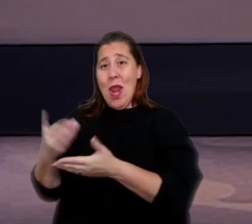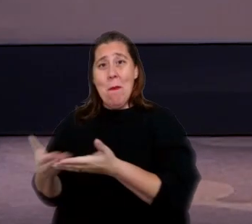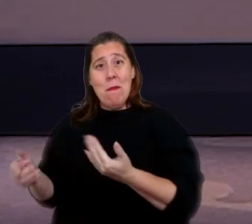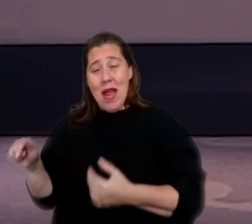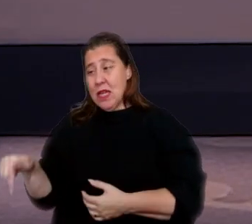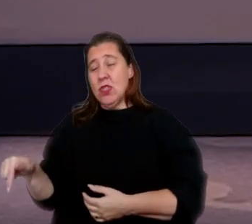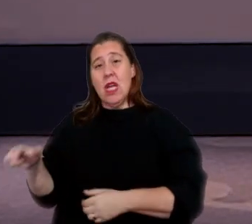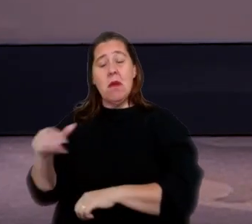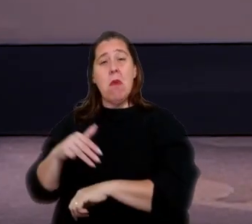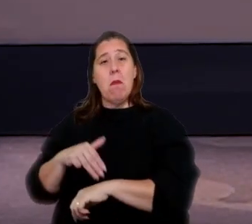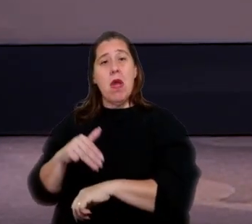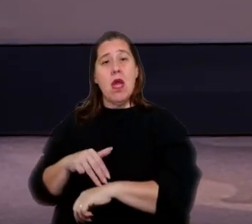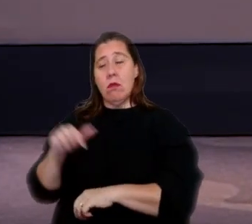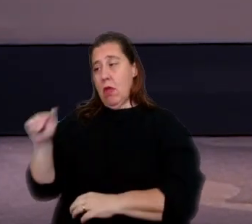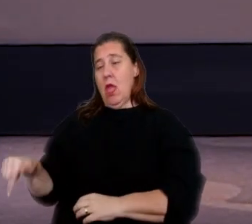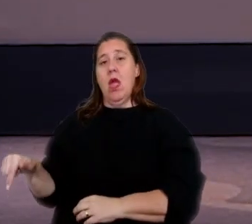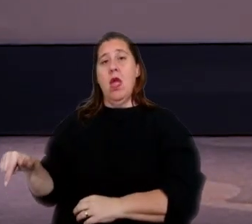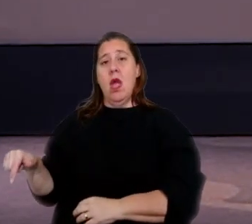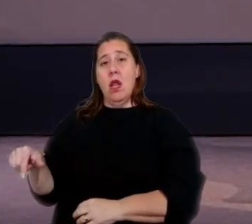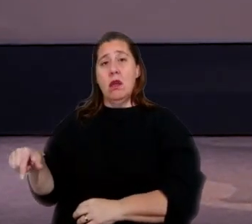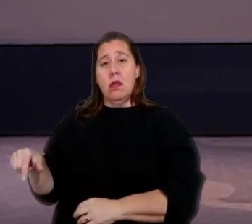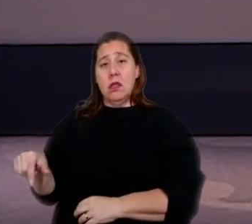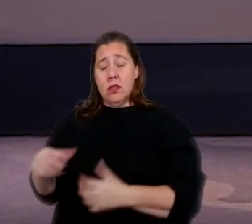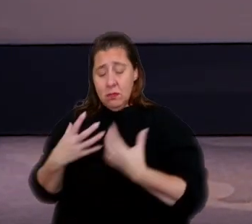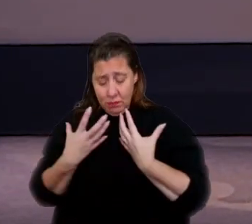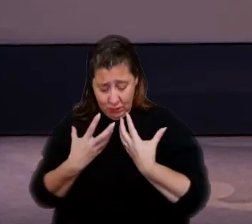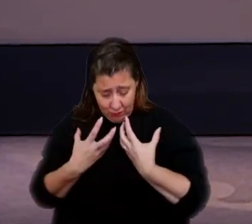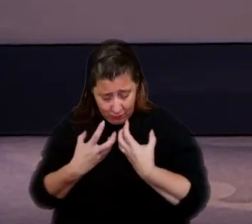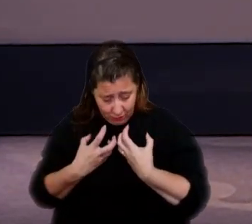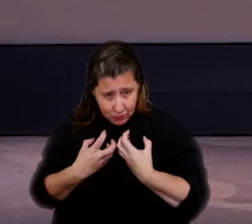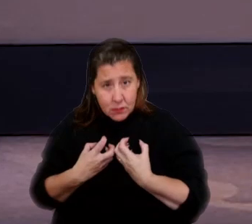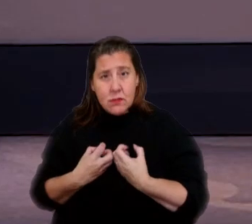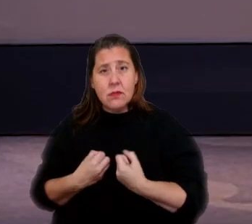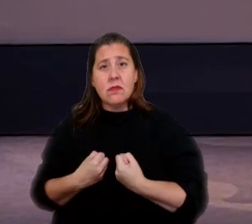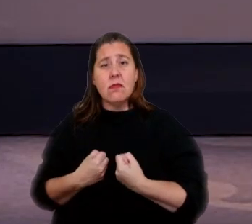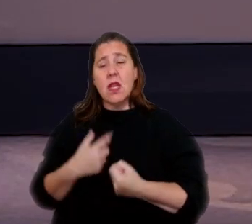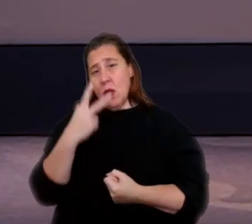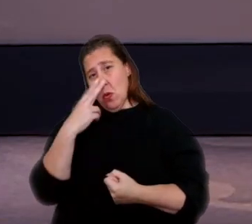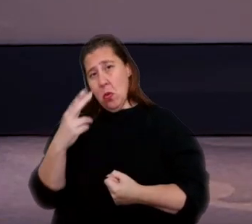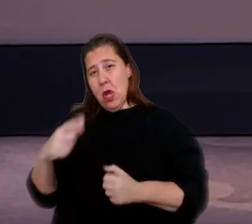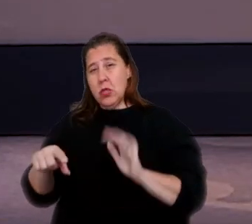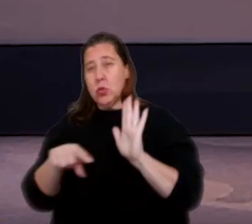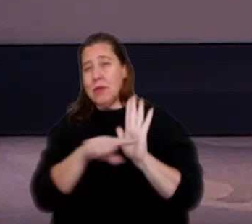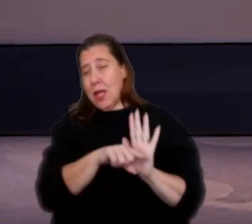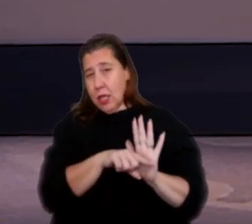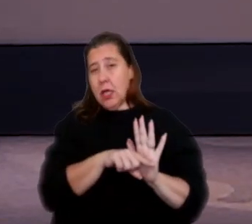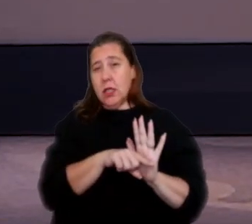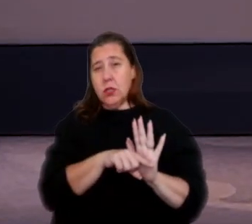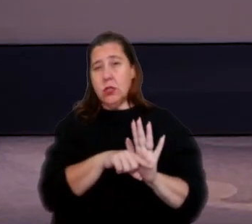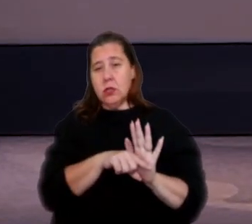isso, naquele exato momento, o Remy se esvazia. E eu acho negativo,